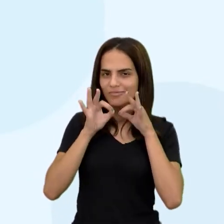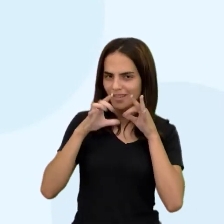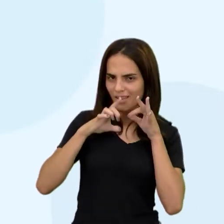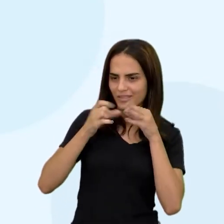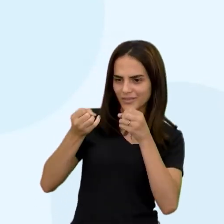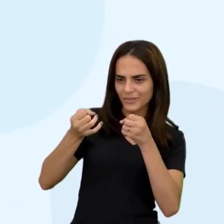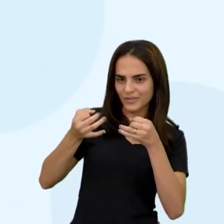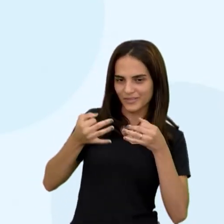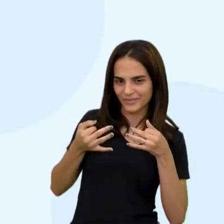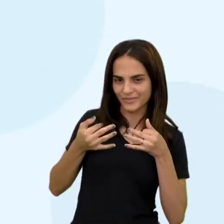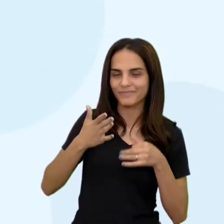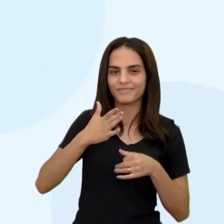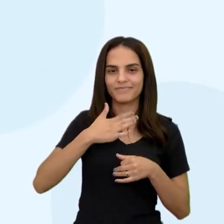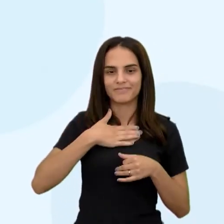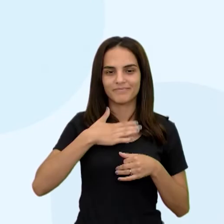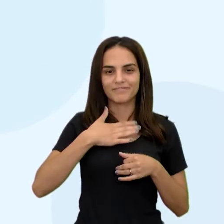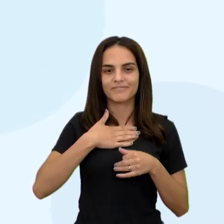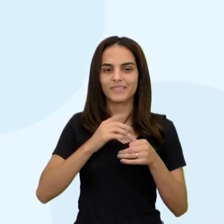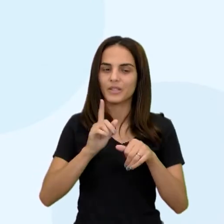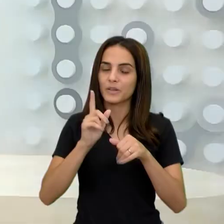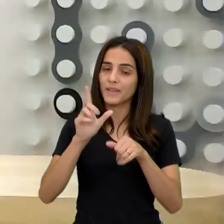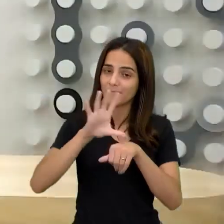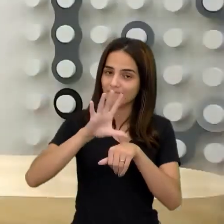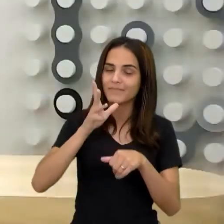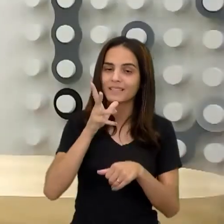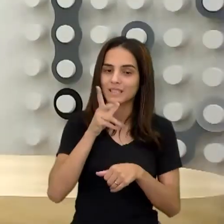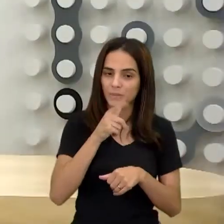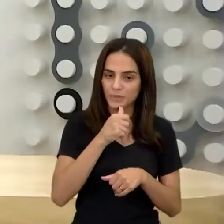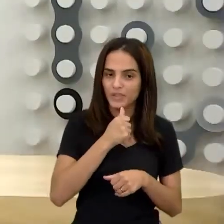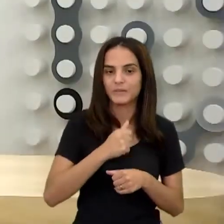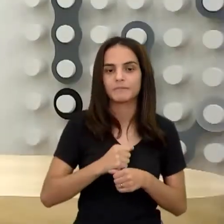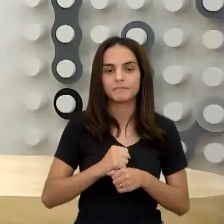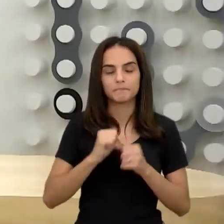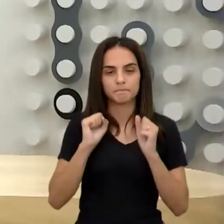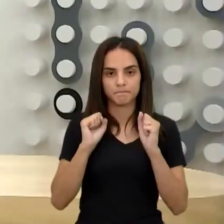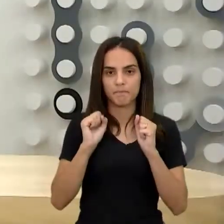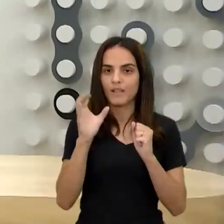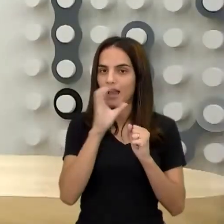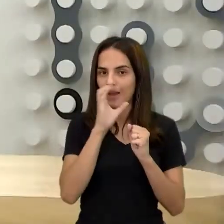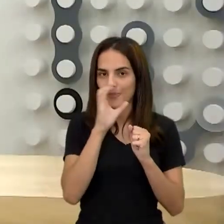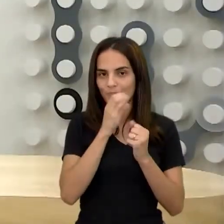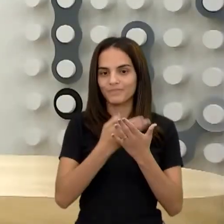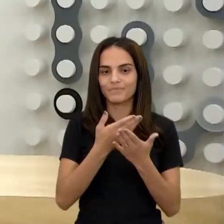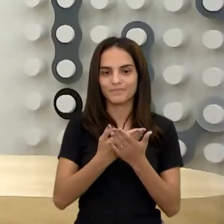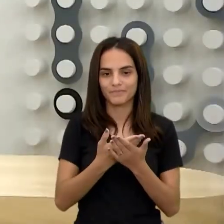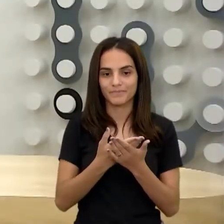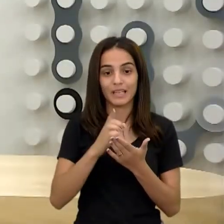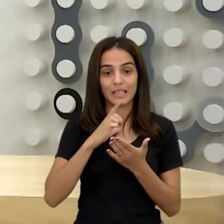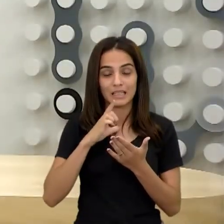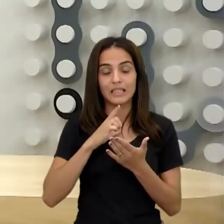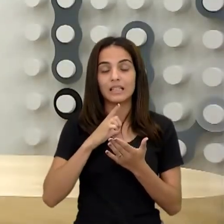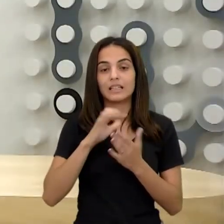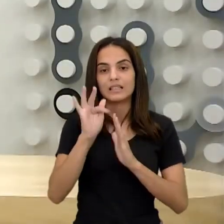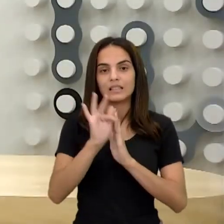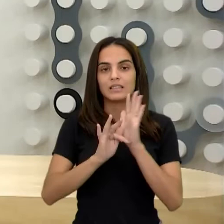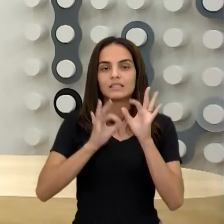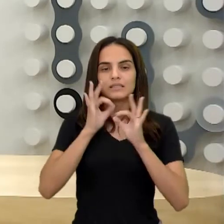Justifique. Deixa essa para mim, que eu não vou passar, que vai demorar muito tempo aí para a gente poder agilizar a aula. Vamos lá. Temos um texto argumentativo?